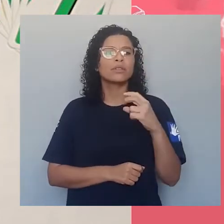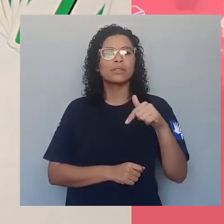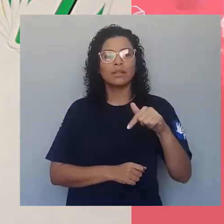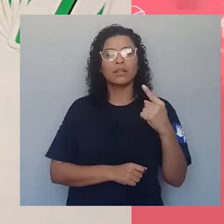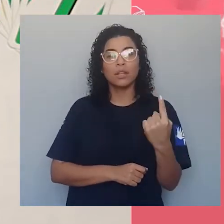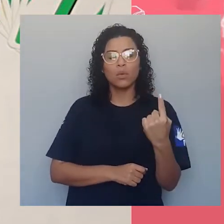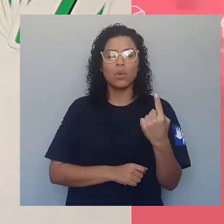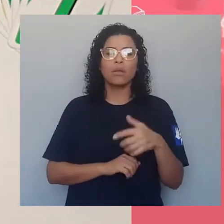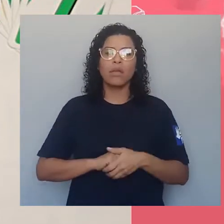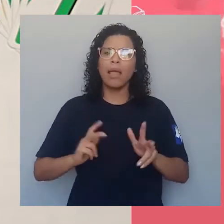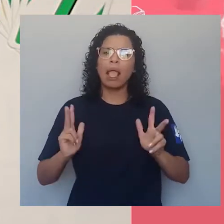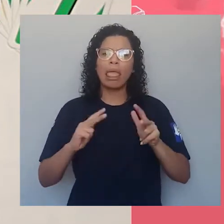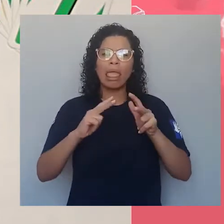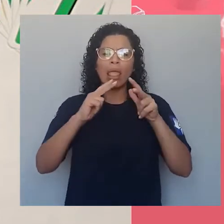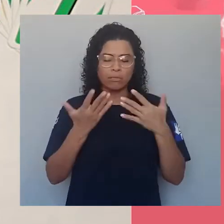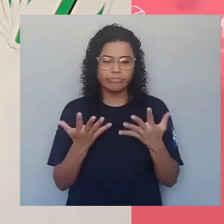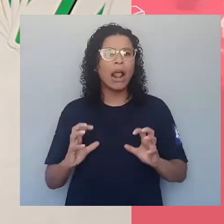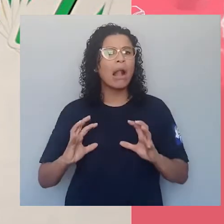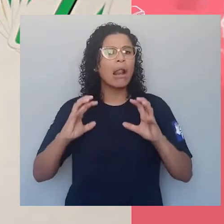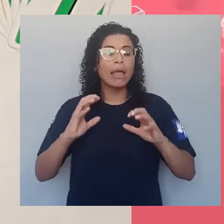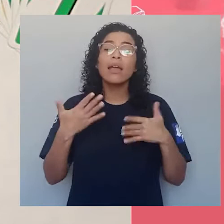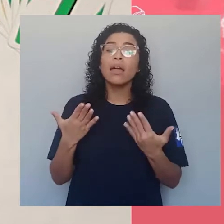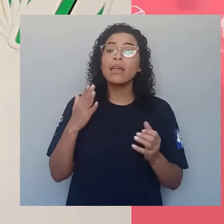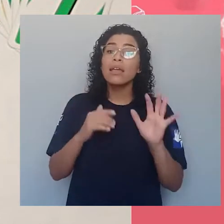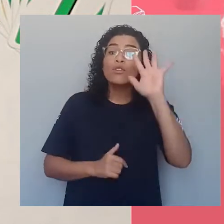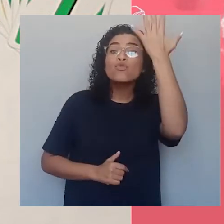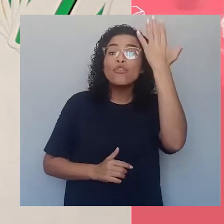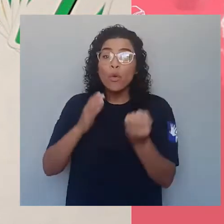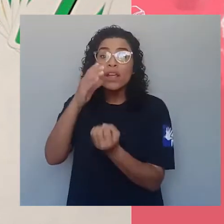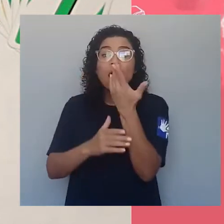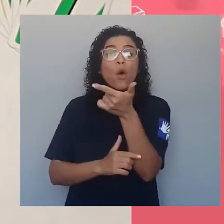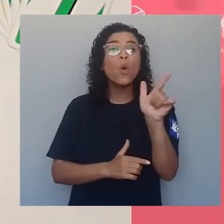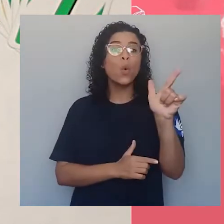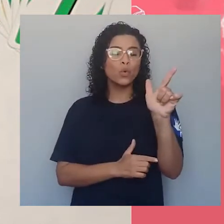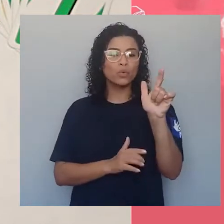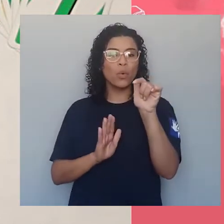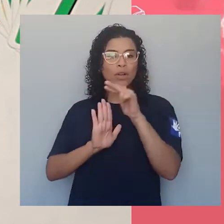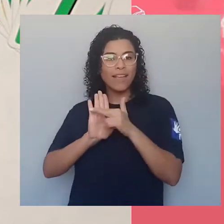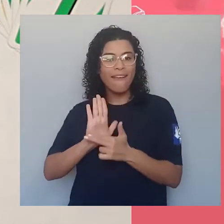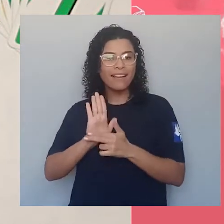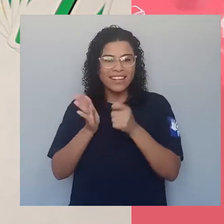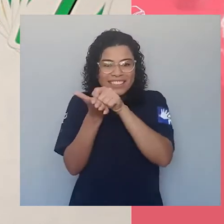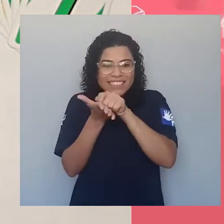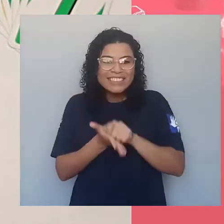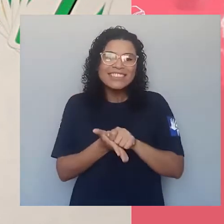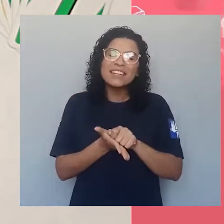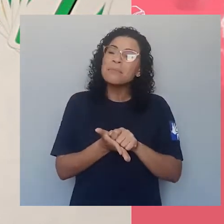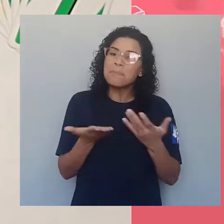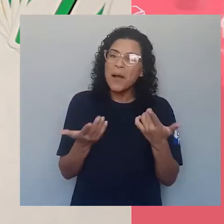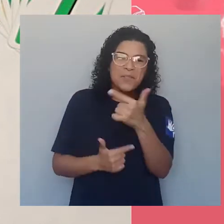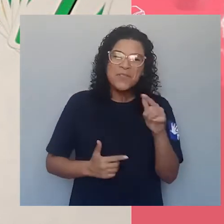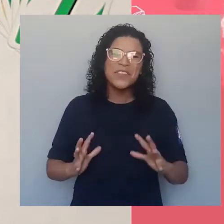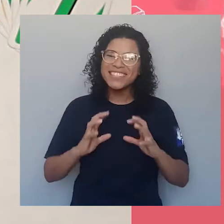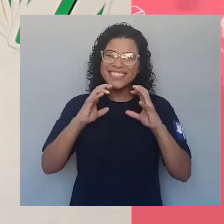Eles brigavam muito por conta do jogo de cartas e resolveram criar um jogo e escrever as regras. Assim não dá briga, não é mesmo?